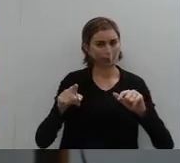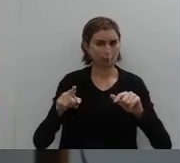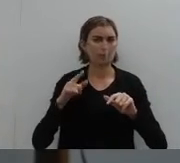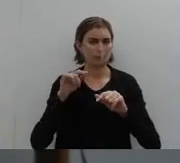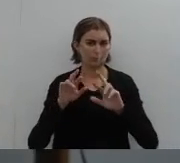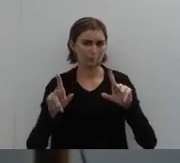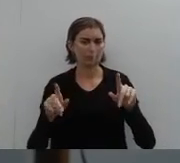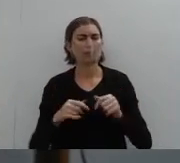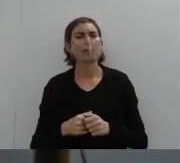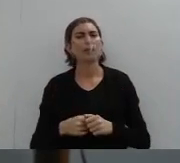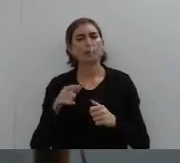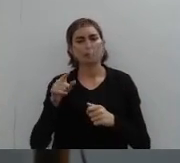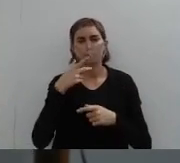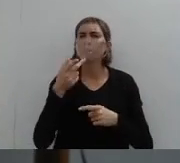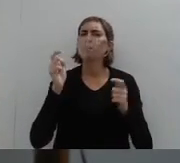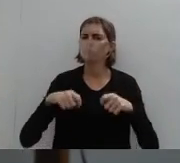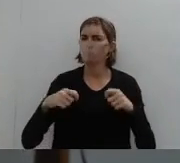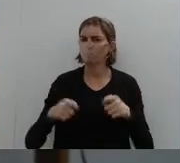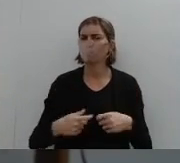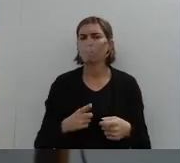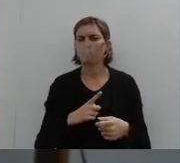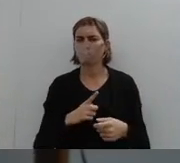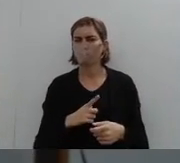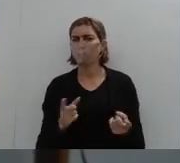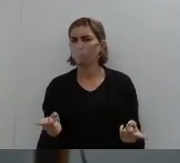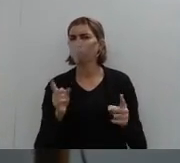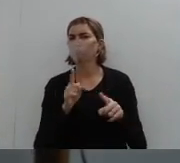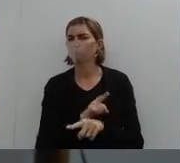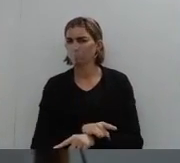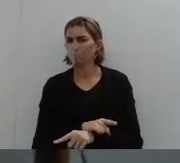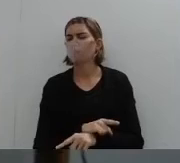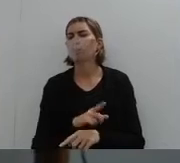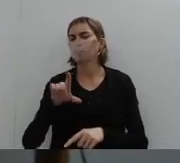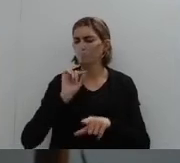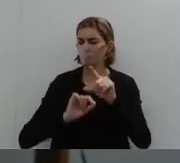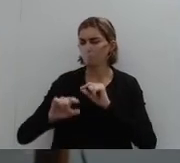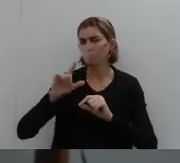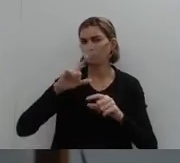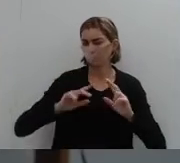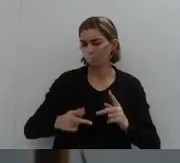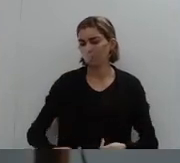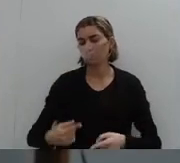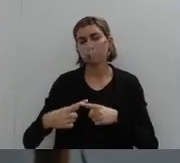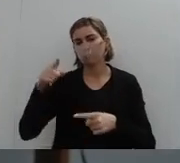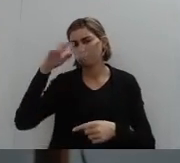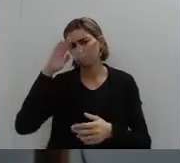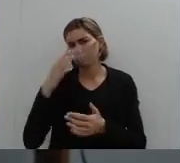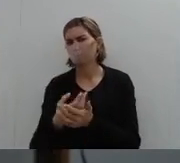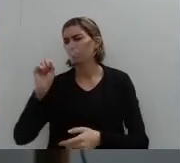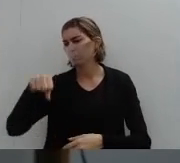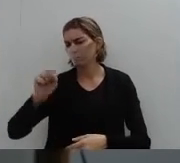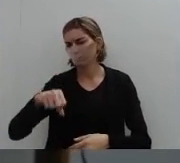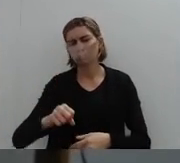aí, ele diz que é possível existir contradições na escolha humana, porque ele acreditava que